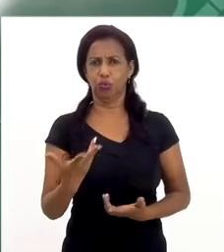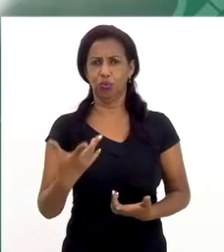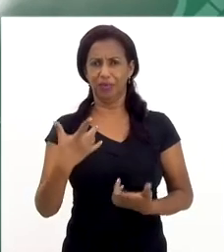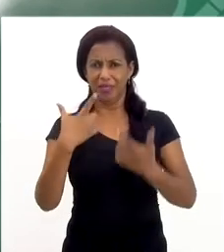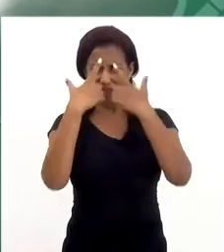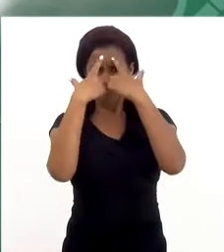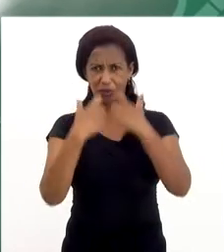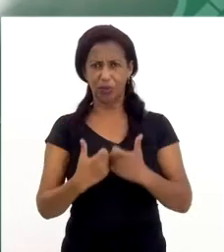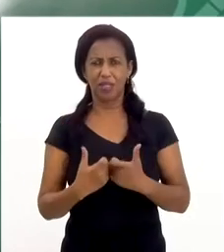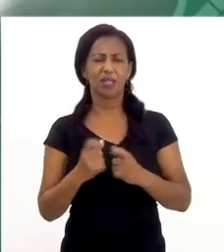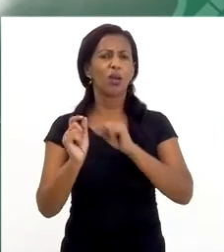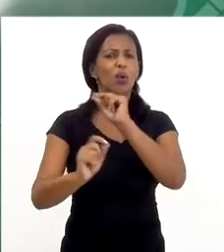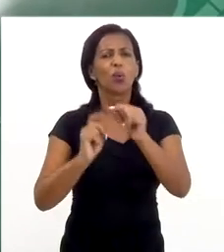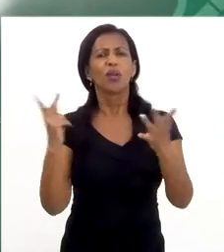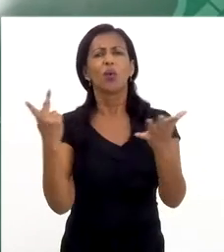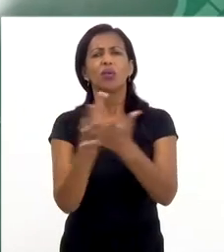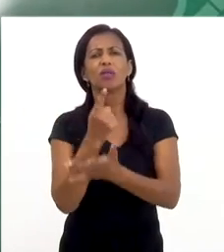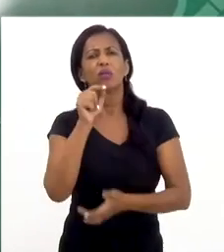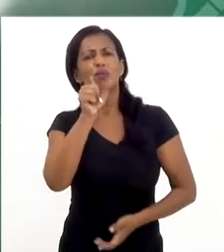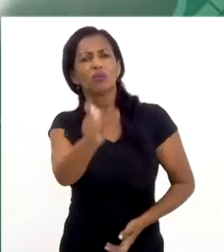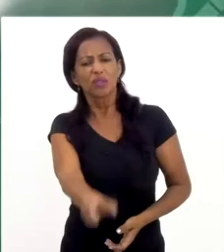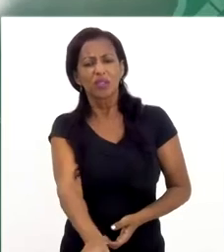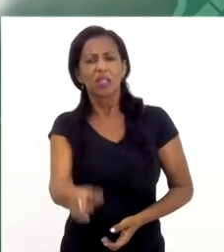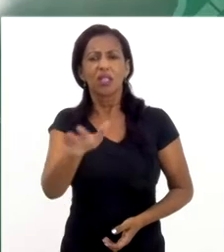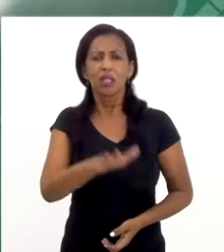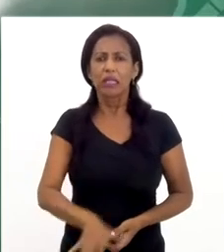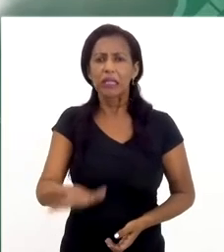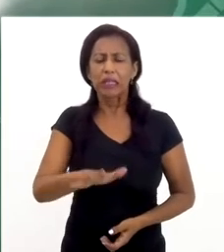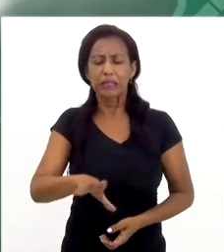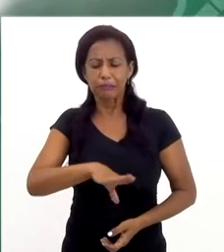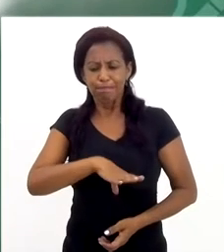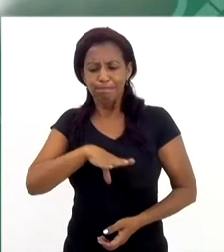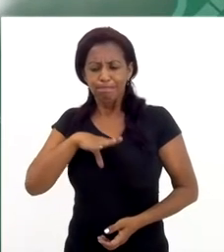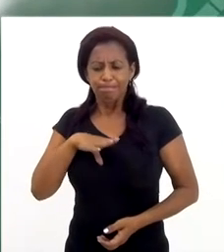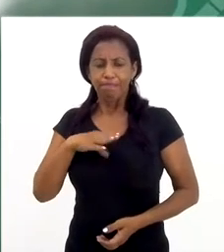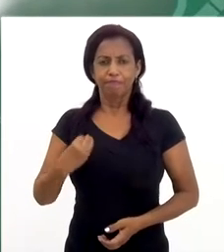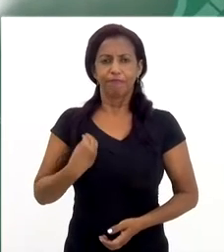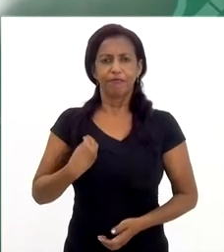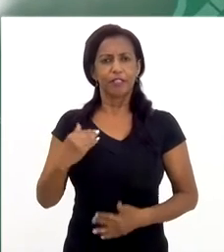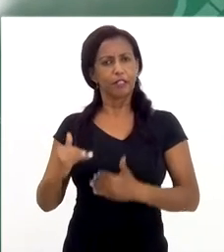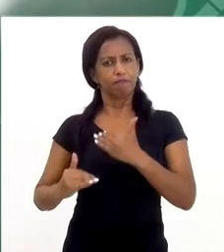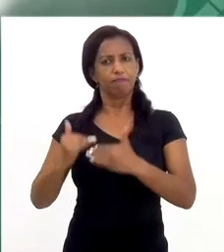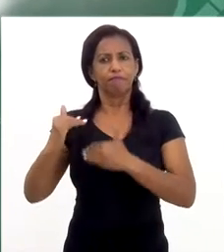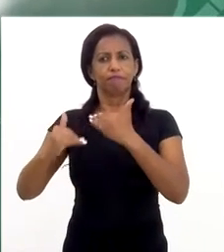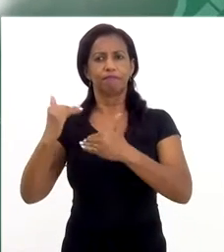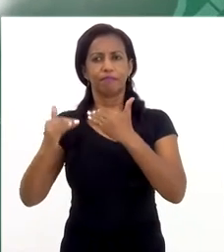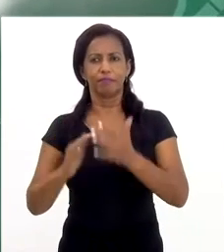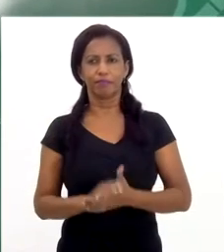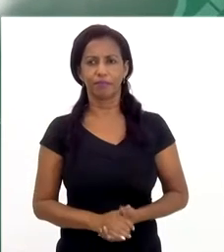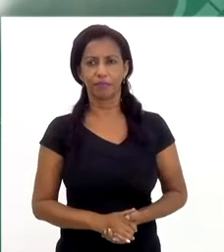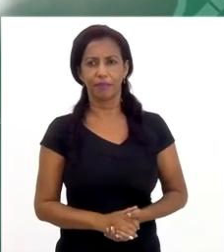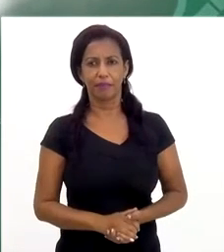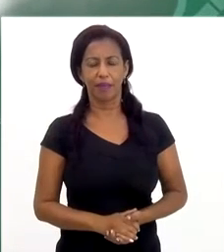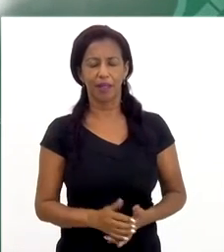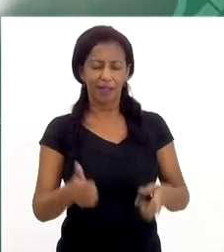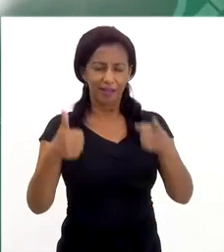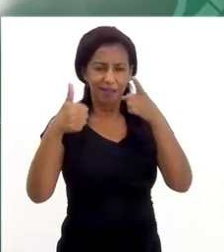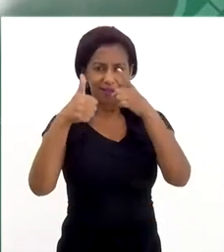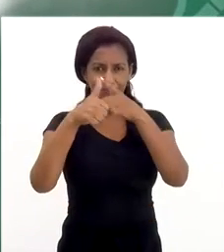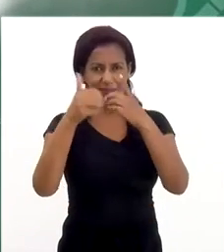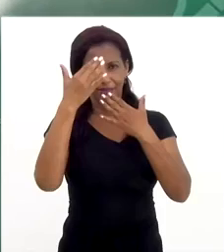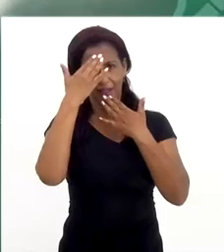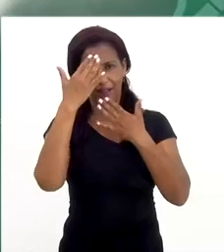questão de abuso sexual né O que que aconteceu com você criancinha que você teve que enfrentar e ao longo da vida então